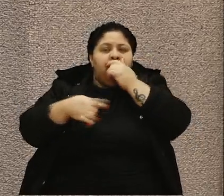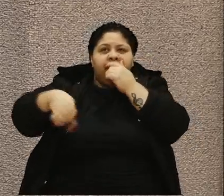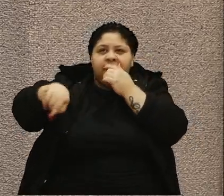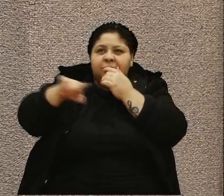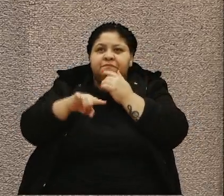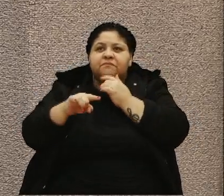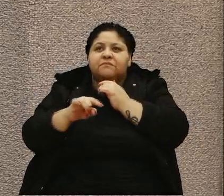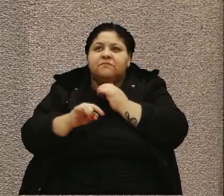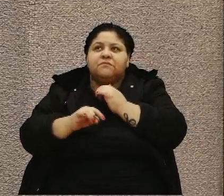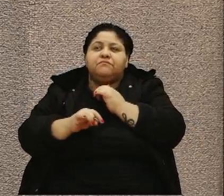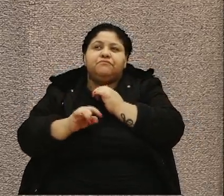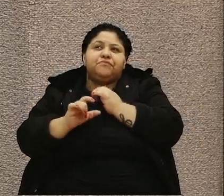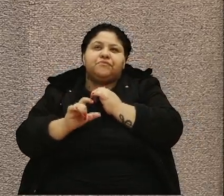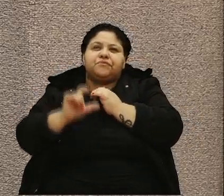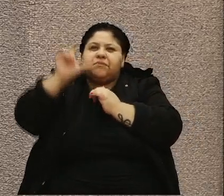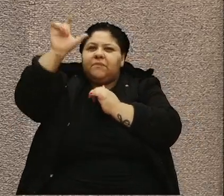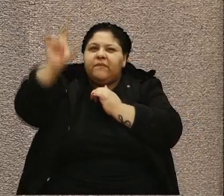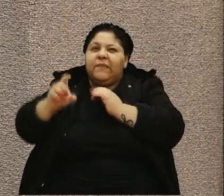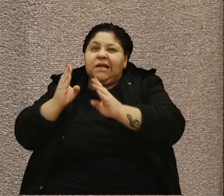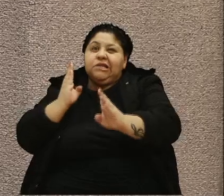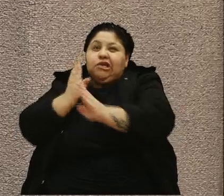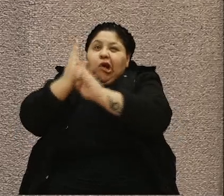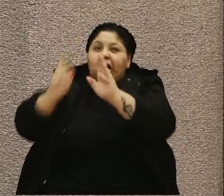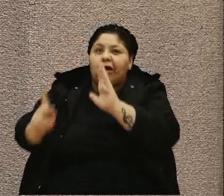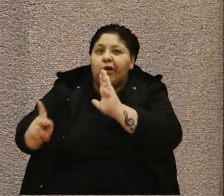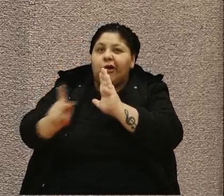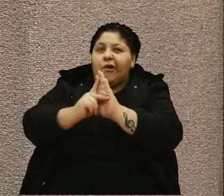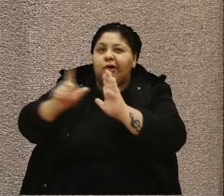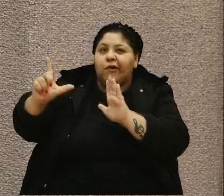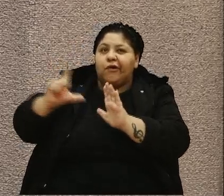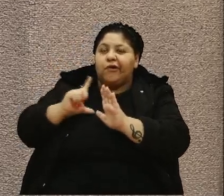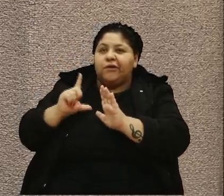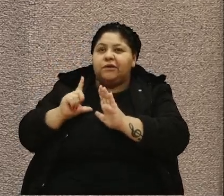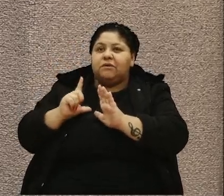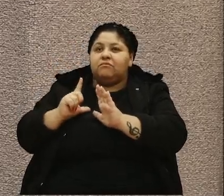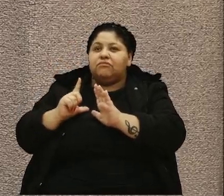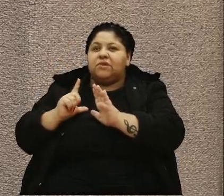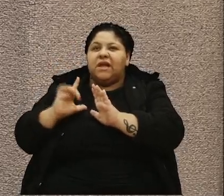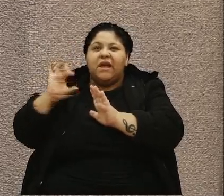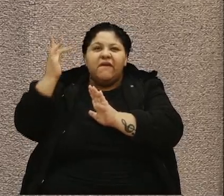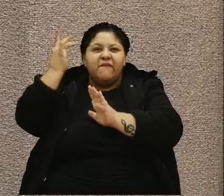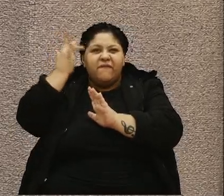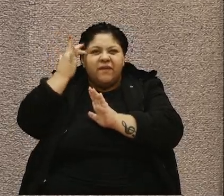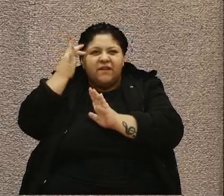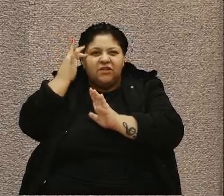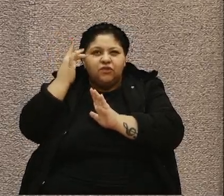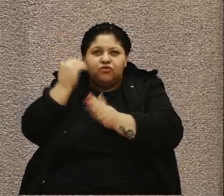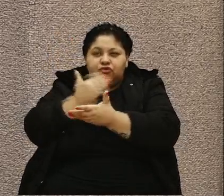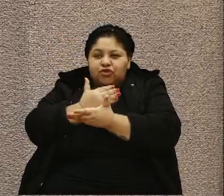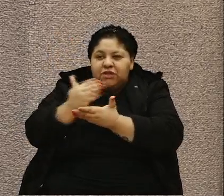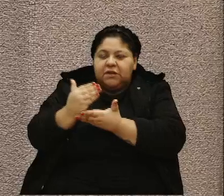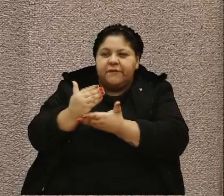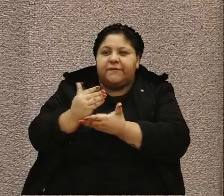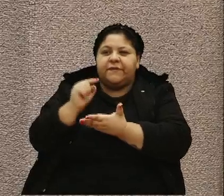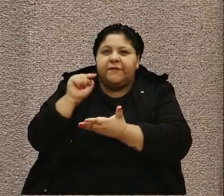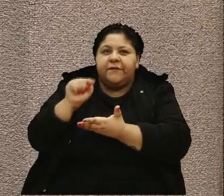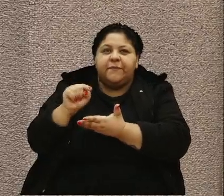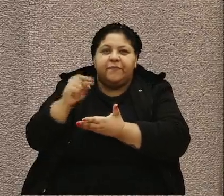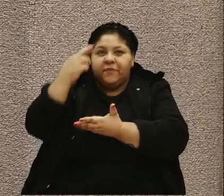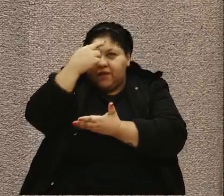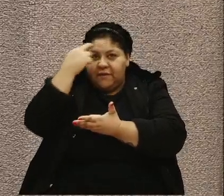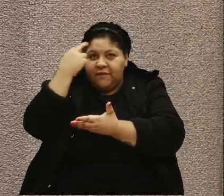alguém descobre um projetinho novo que não tem vício de origem ou não tem inconstitucionalidade, é o que o Rafael